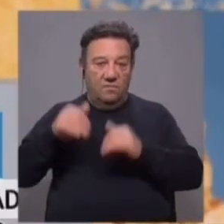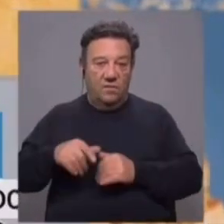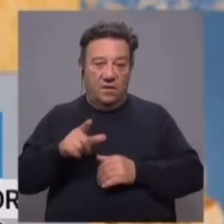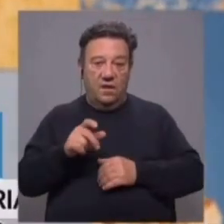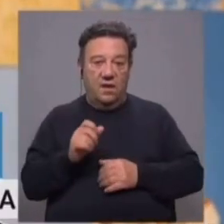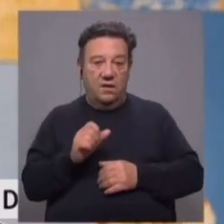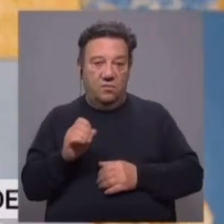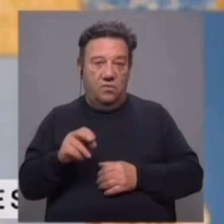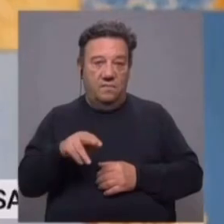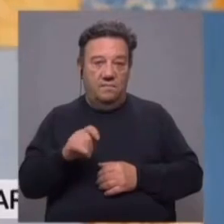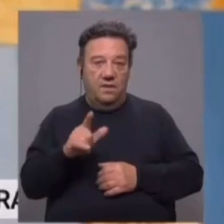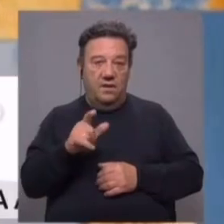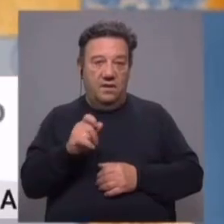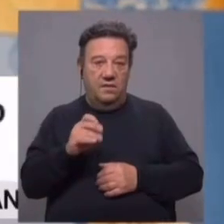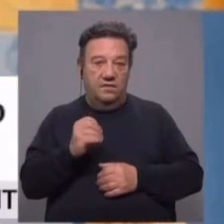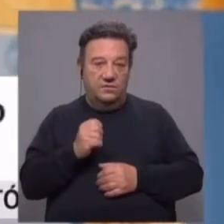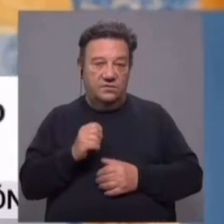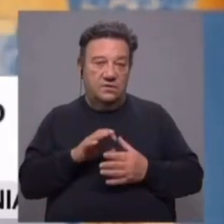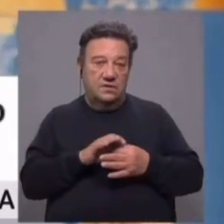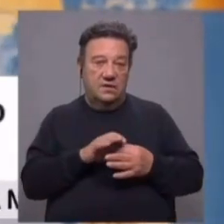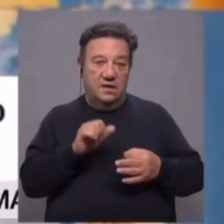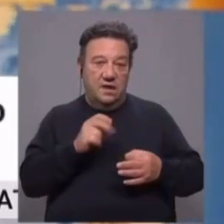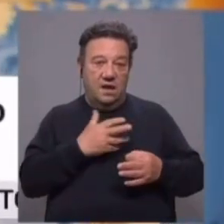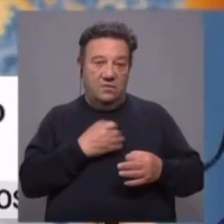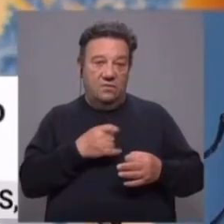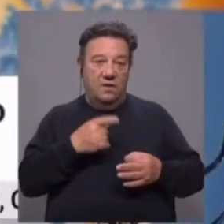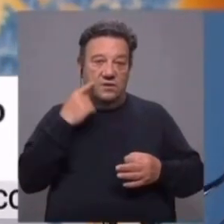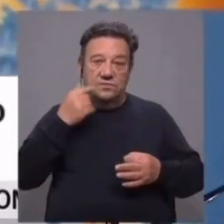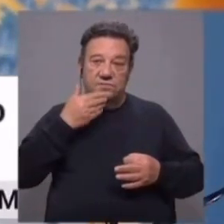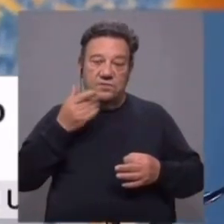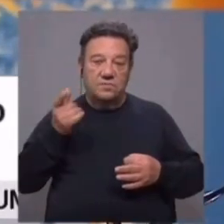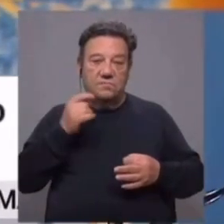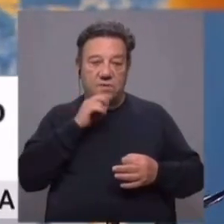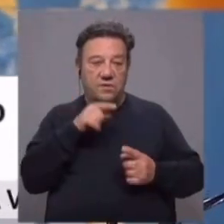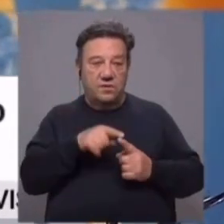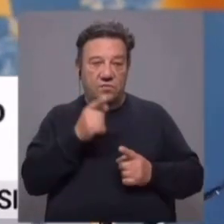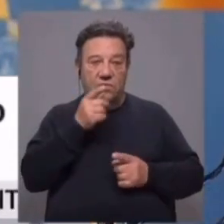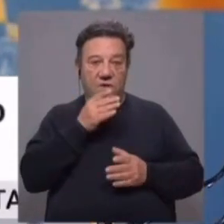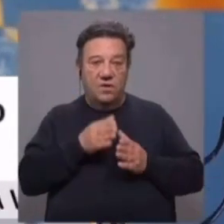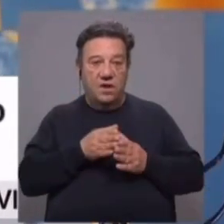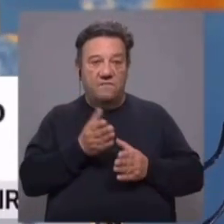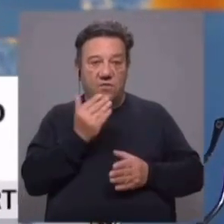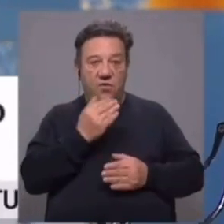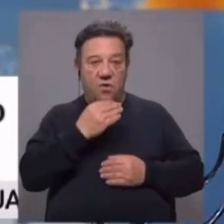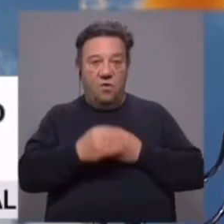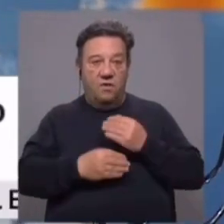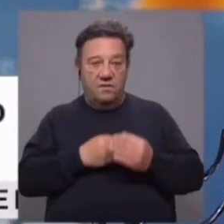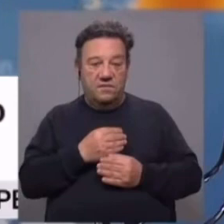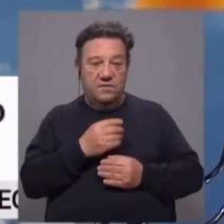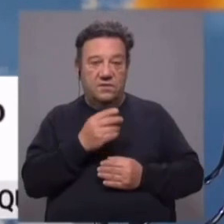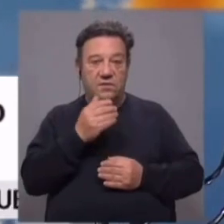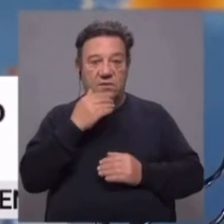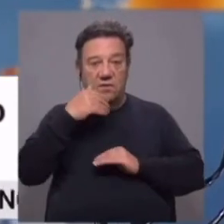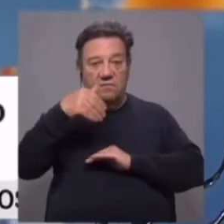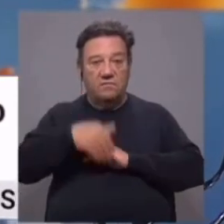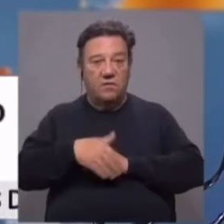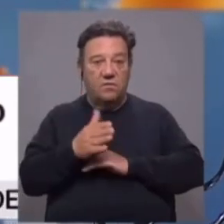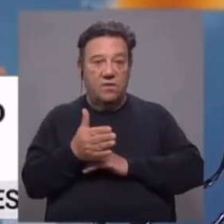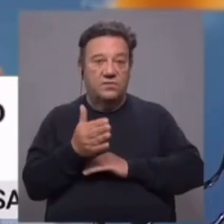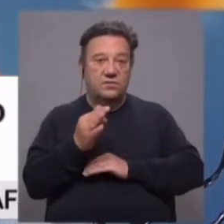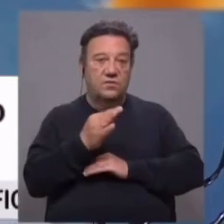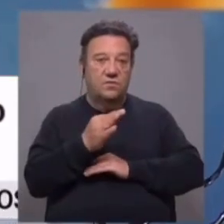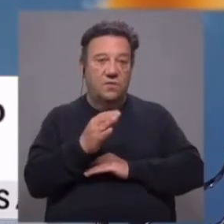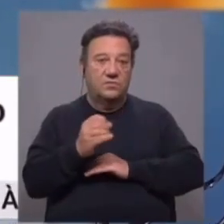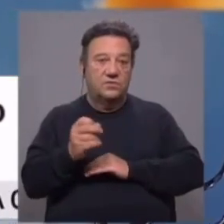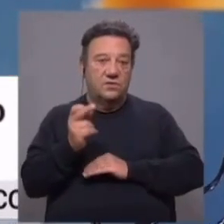de Melides, no concelho de Grândola. Os especialistas acreditam que poderá tratar-se de um navio holandês que naufragou há quase